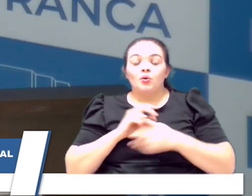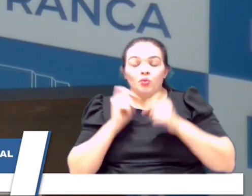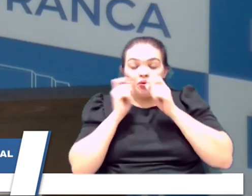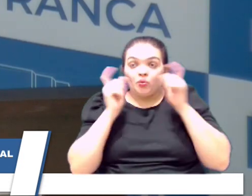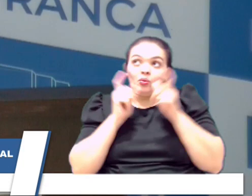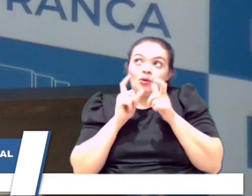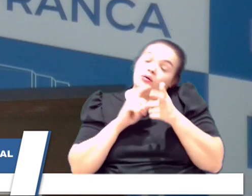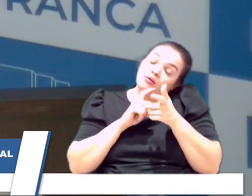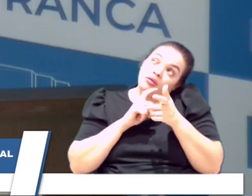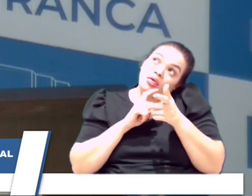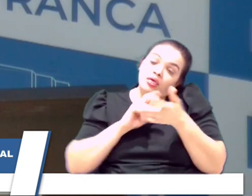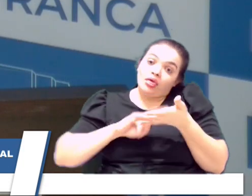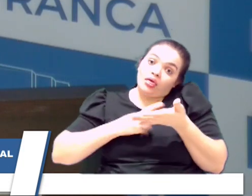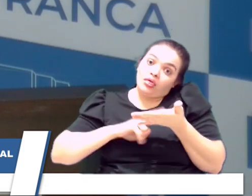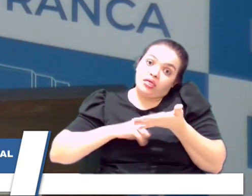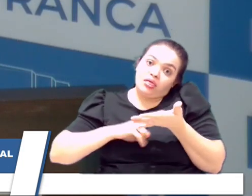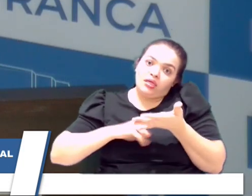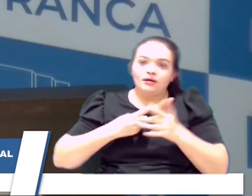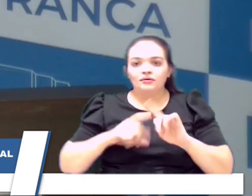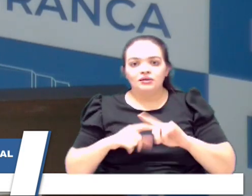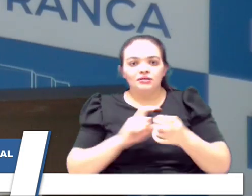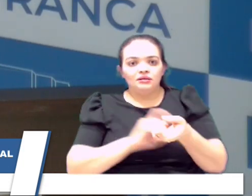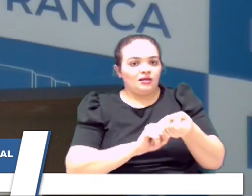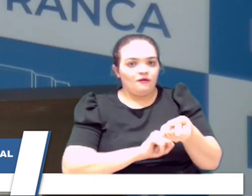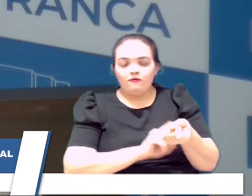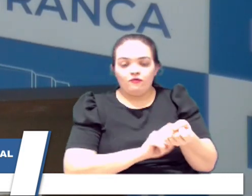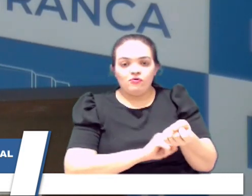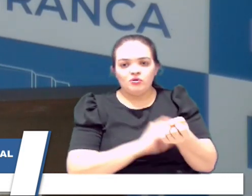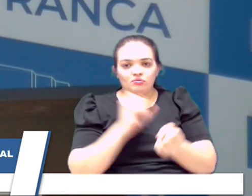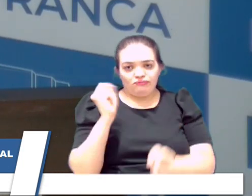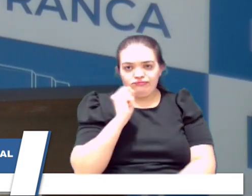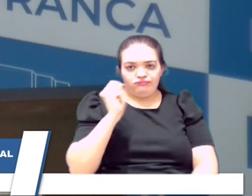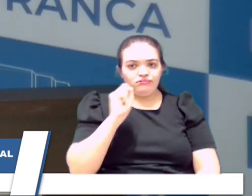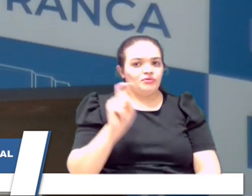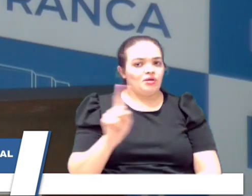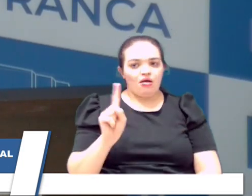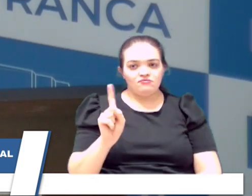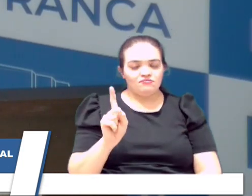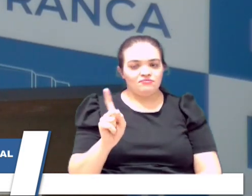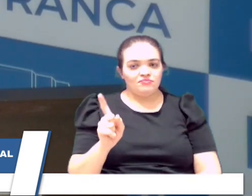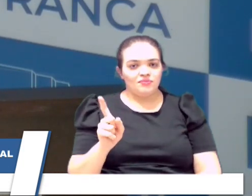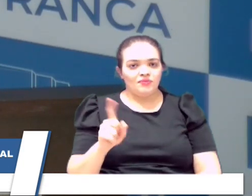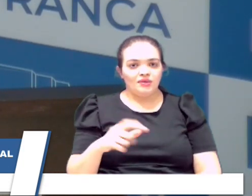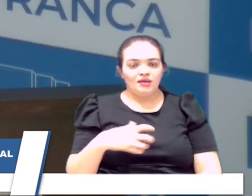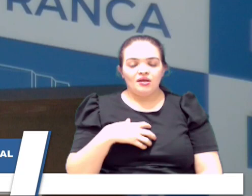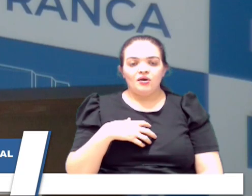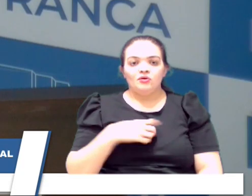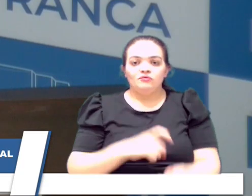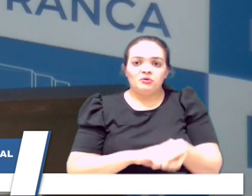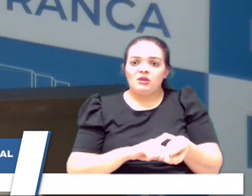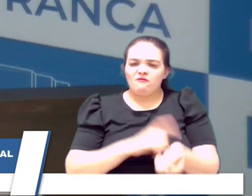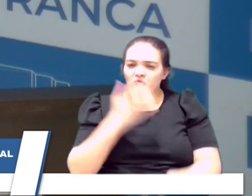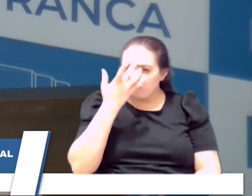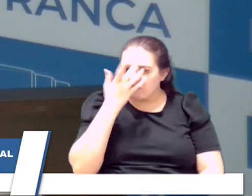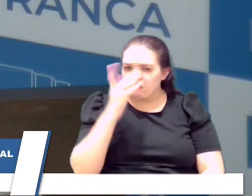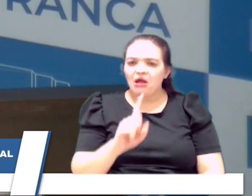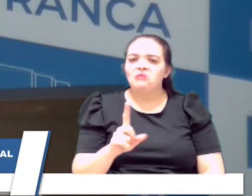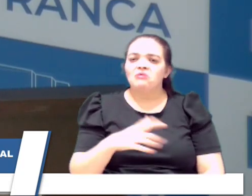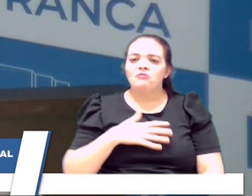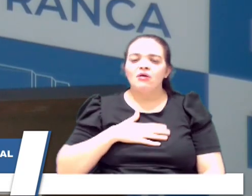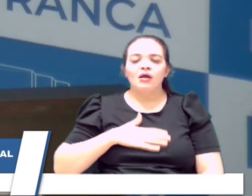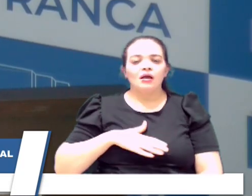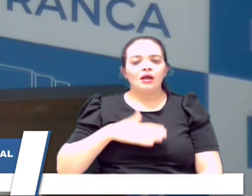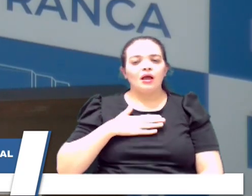cama. Eu não acordo mais nervoso, estressado. Eu não fico nervoso facilmente. Eu não sinto um